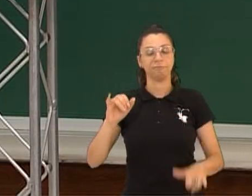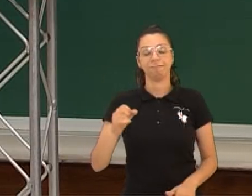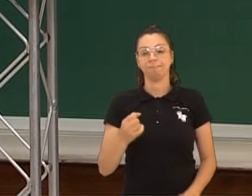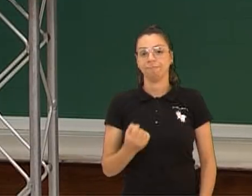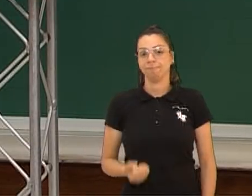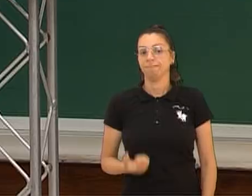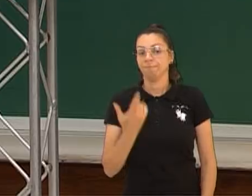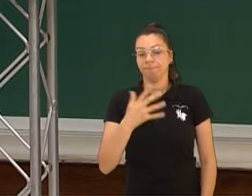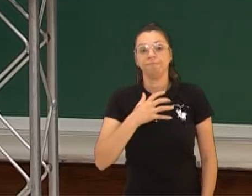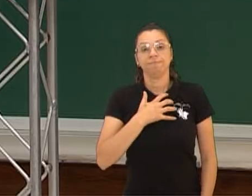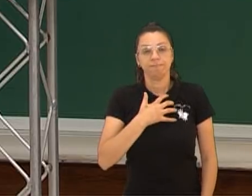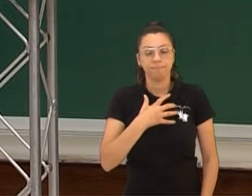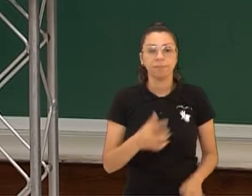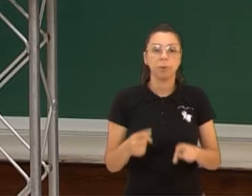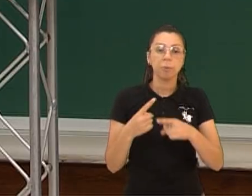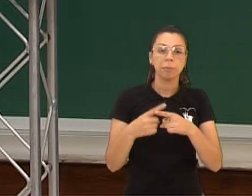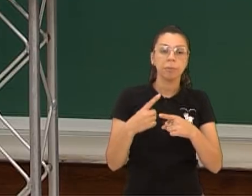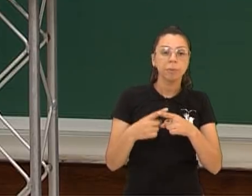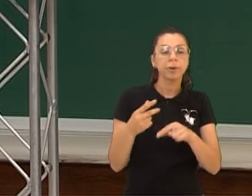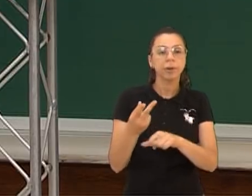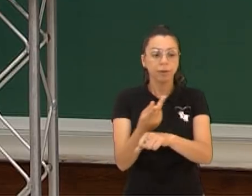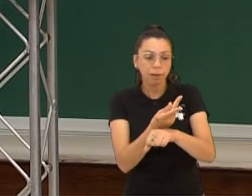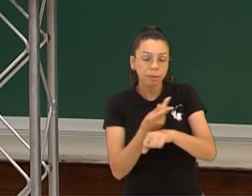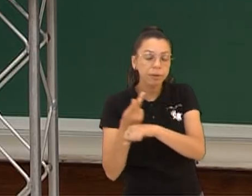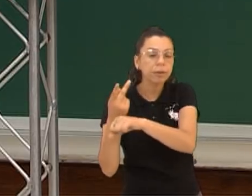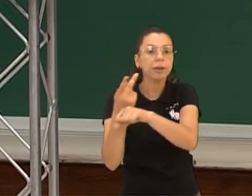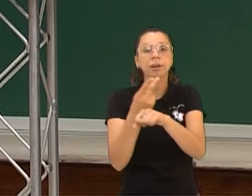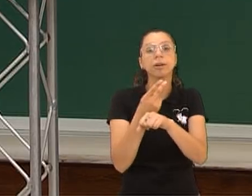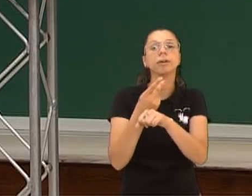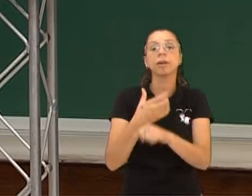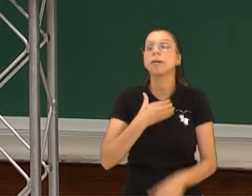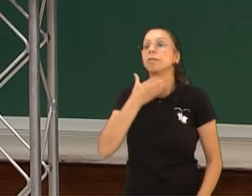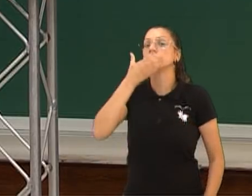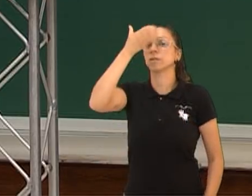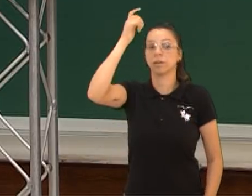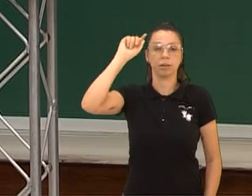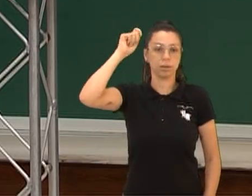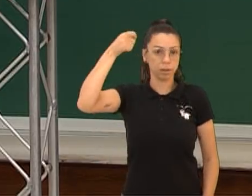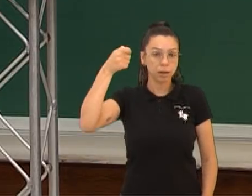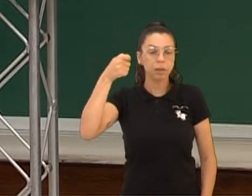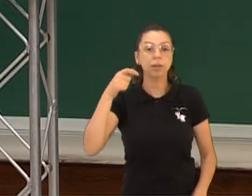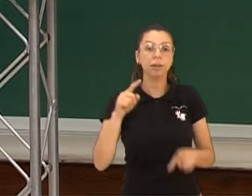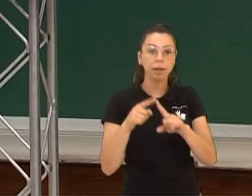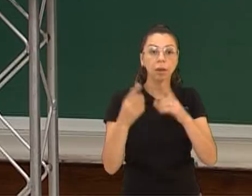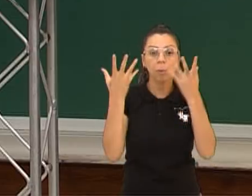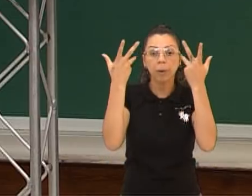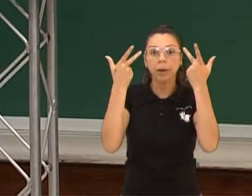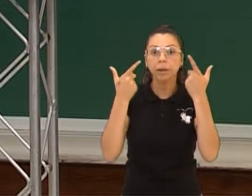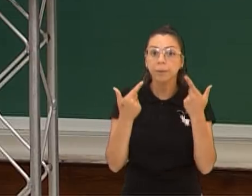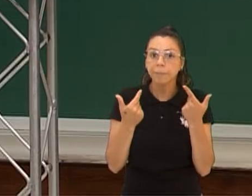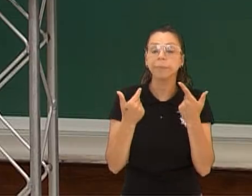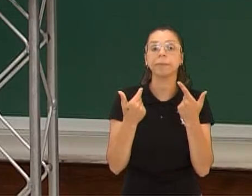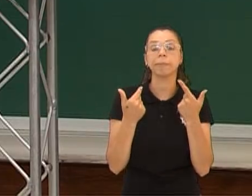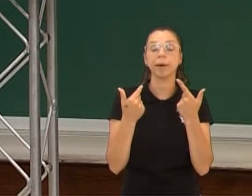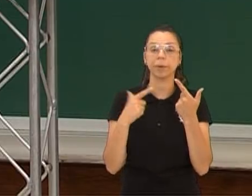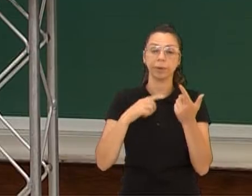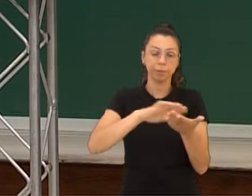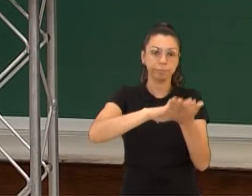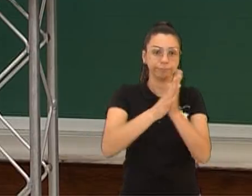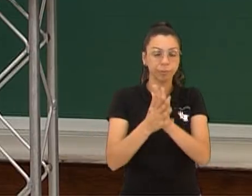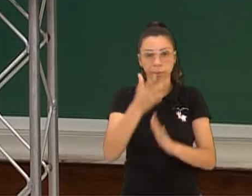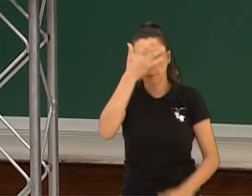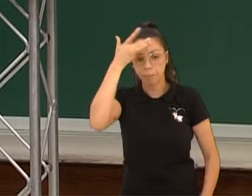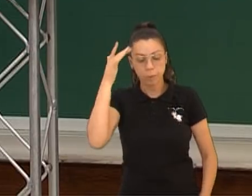sobre a caça da girafa negra, que é um animal raríssimo. E uma caçadora foi lá e abateu um animal